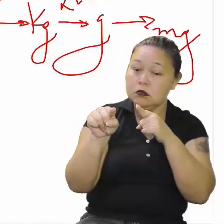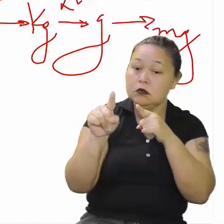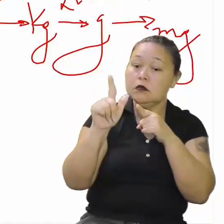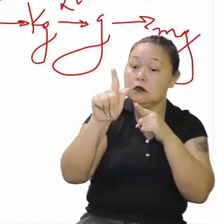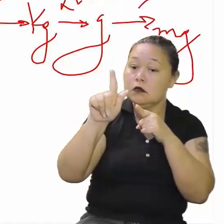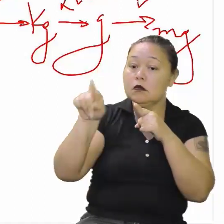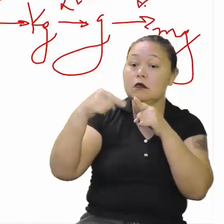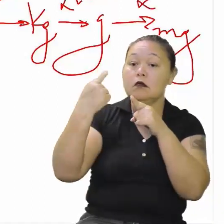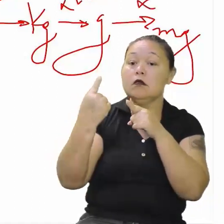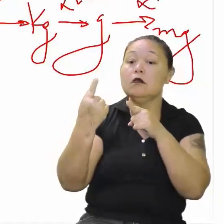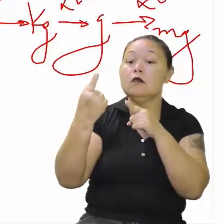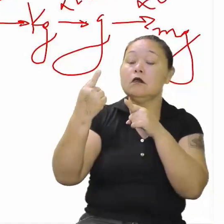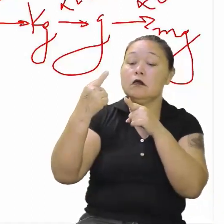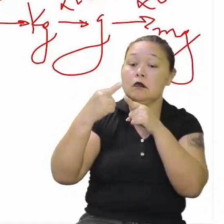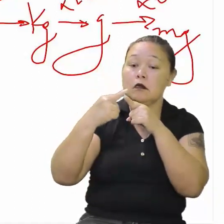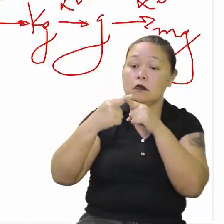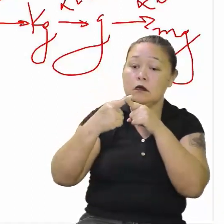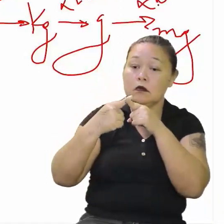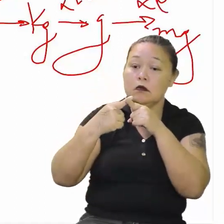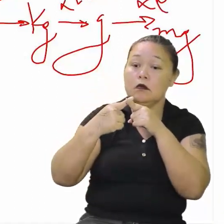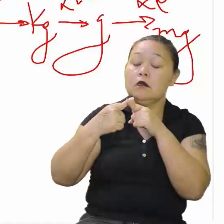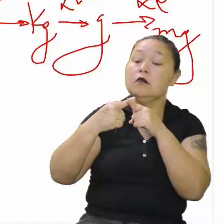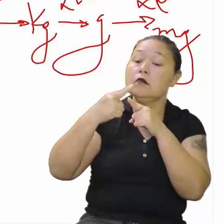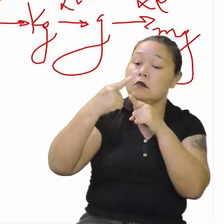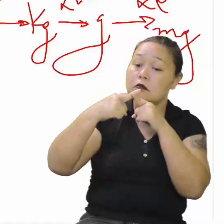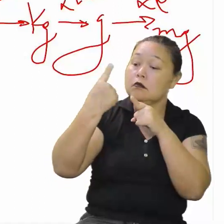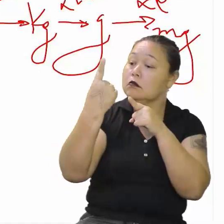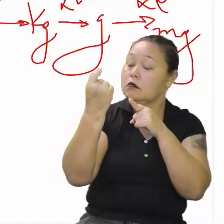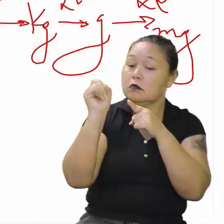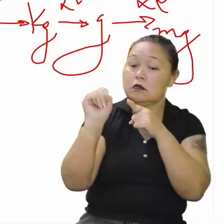Grama para miligrama, multiplica por 1.000.